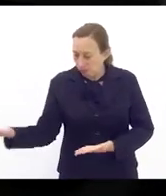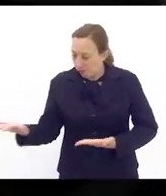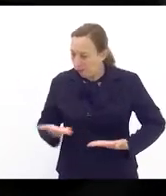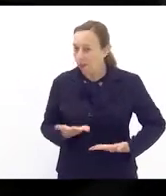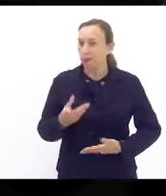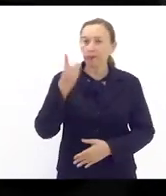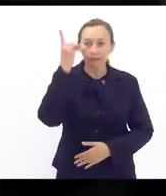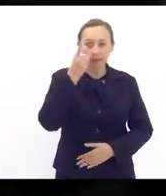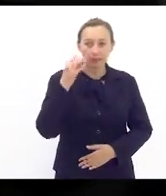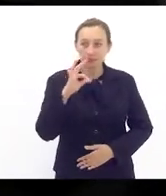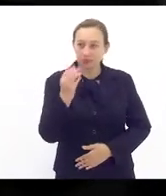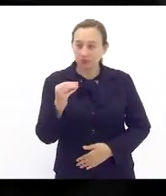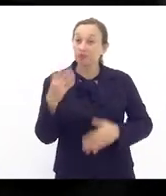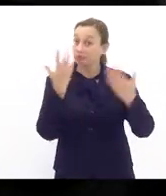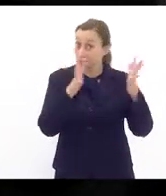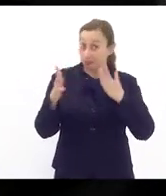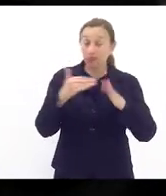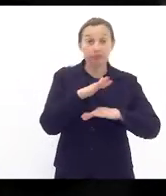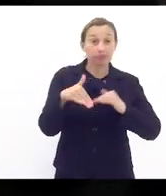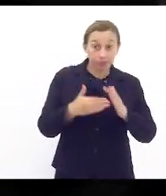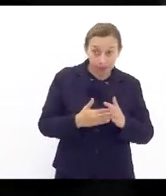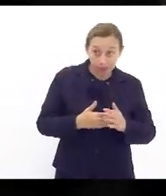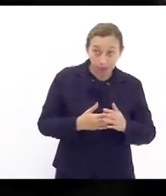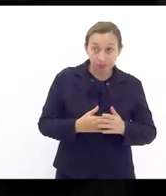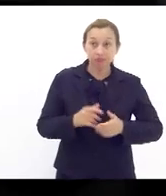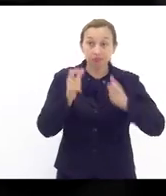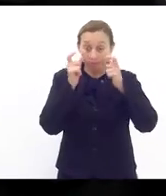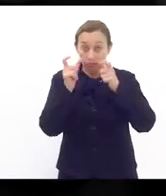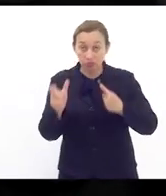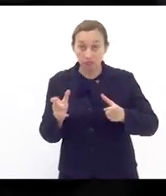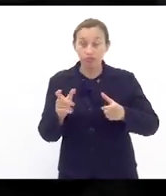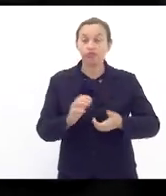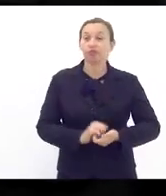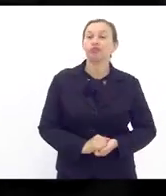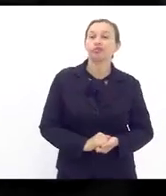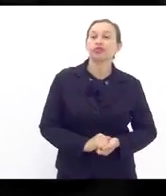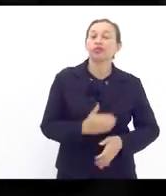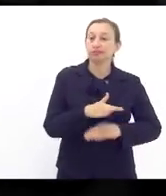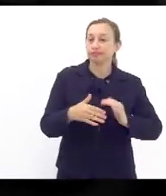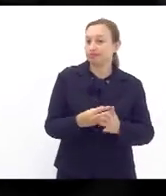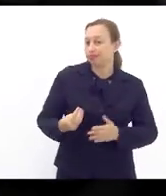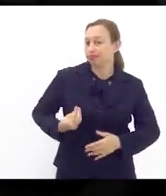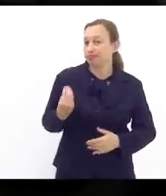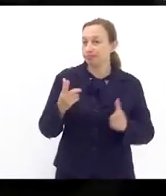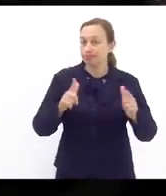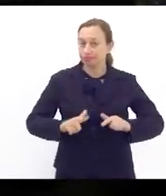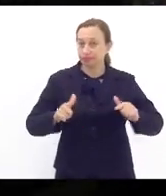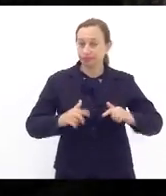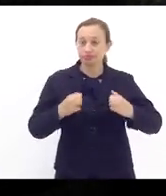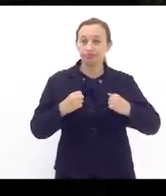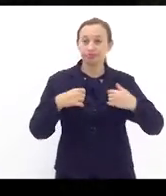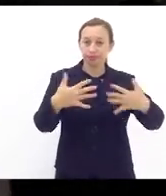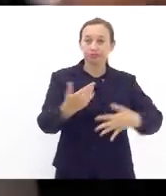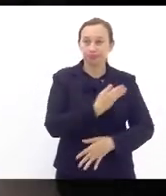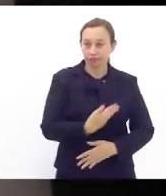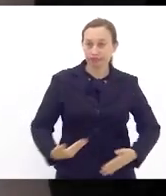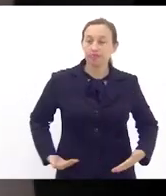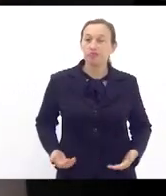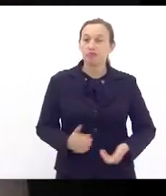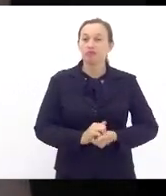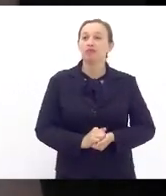Tiago cumprimenta que todos dessa comissão na presença do presidente a todos que estão aqui assistindo essa audiência pública